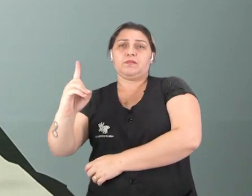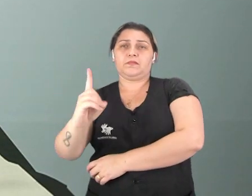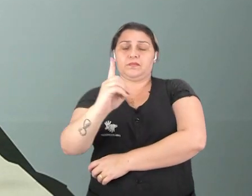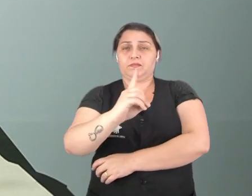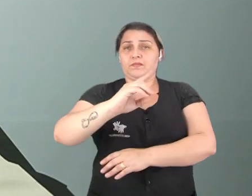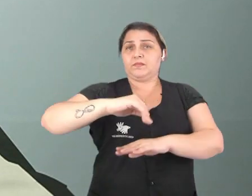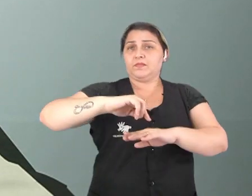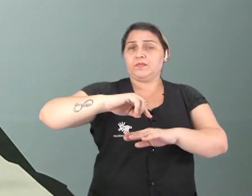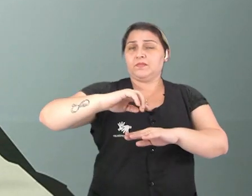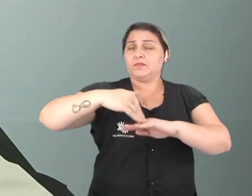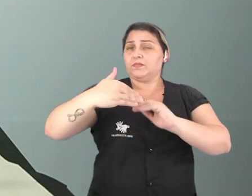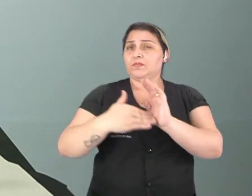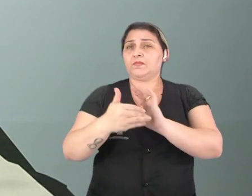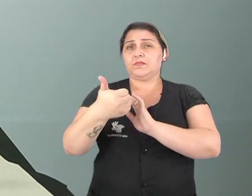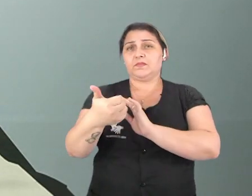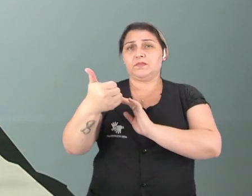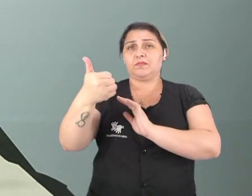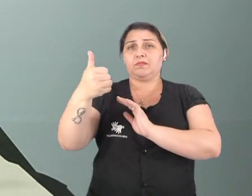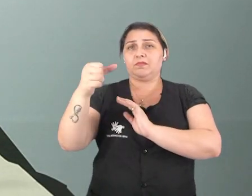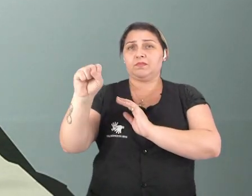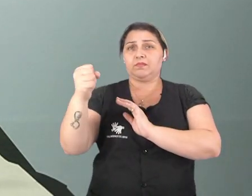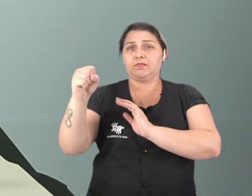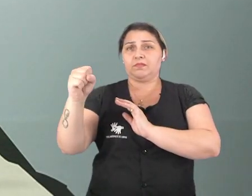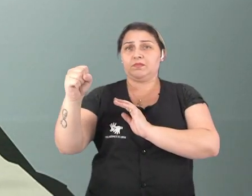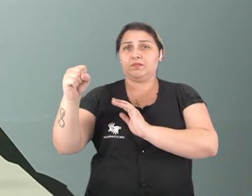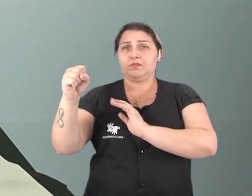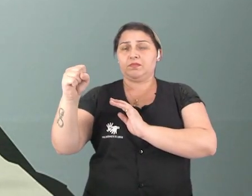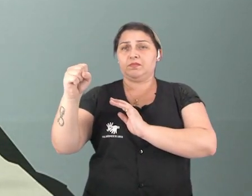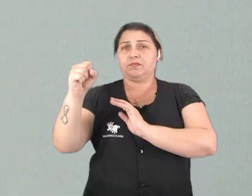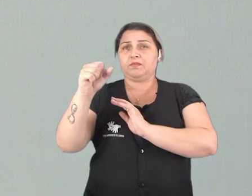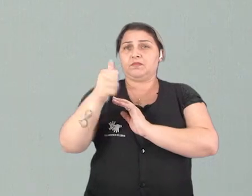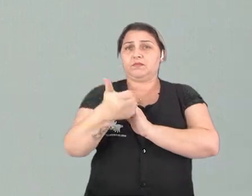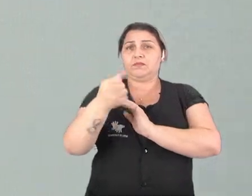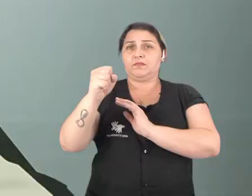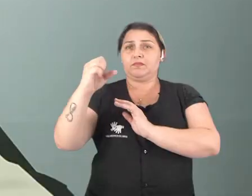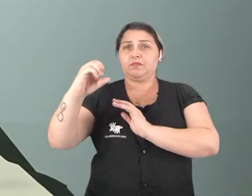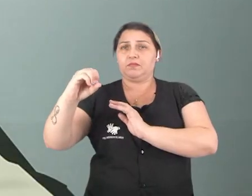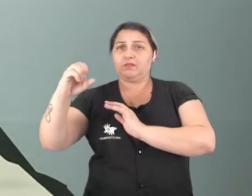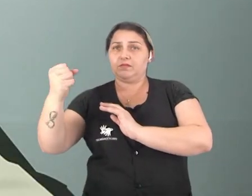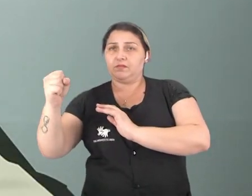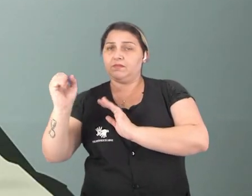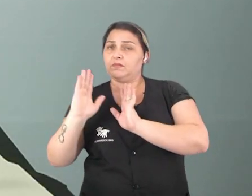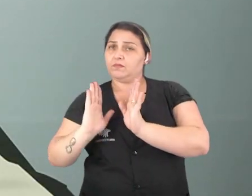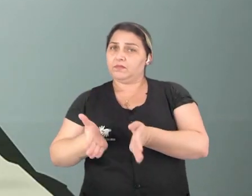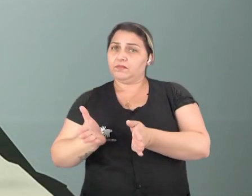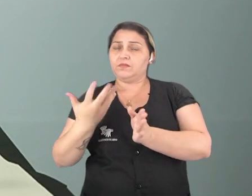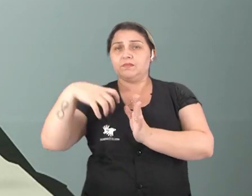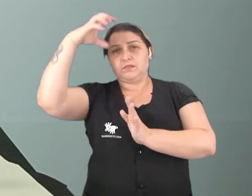Isso tudo em 1808, tá? Que a família real veio para o Brasil, certinho?